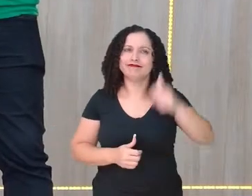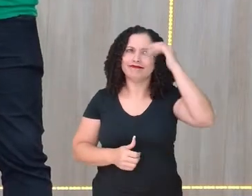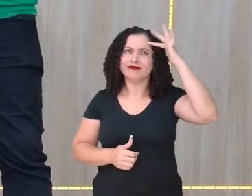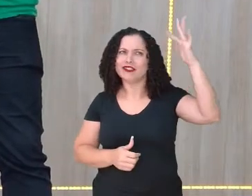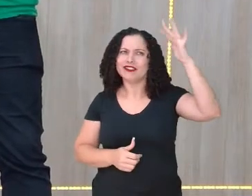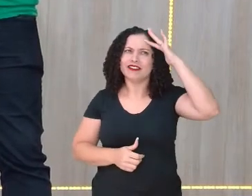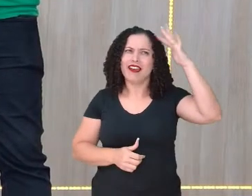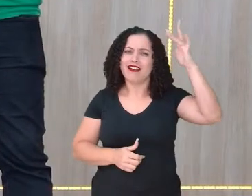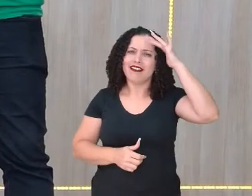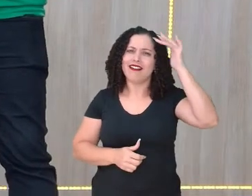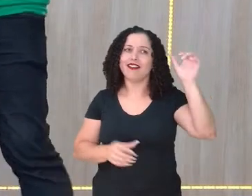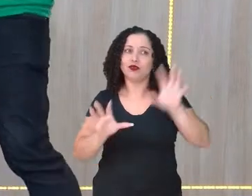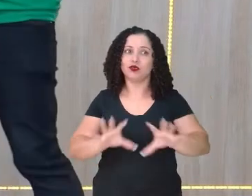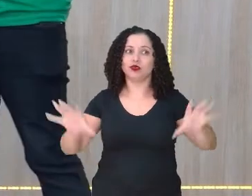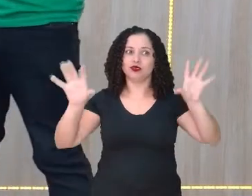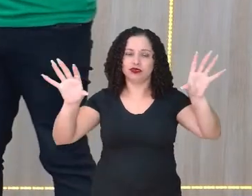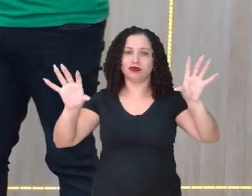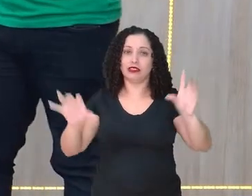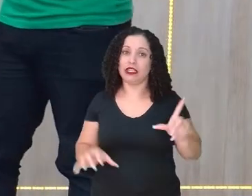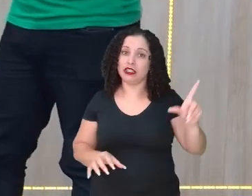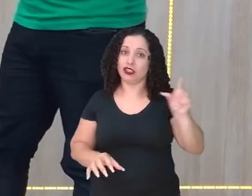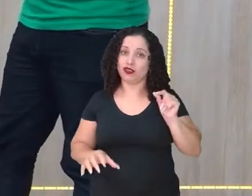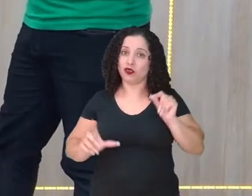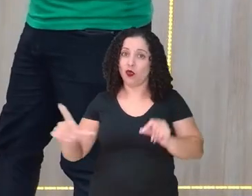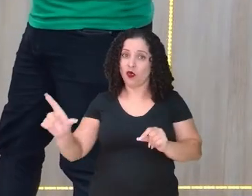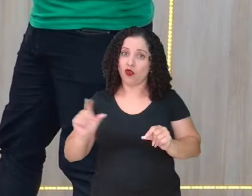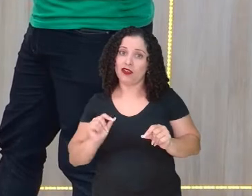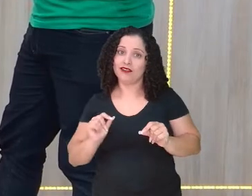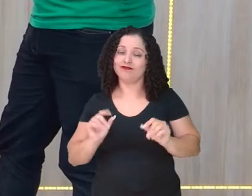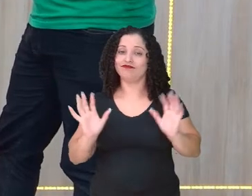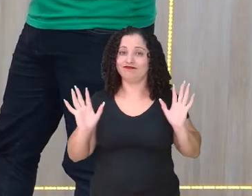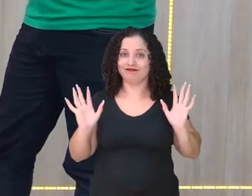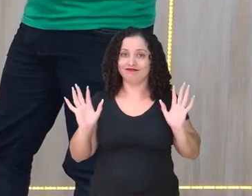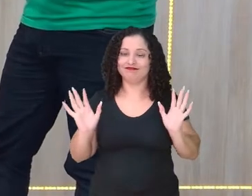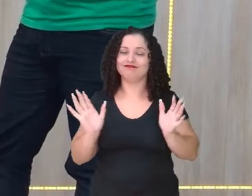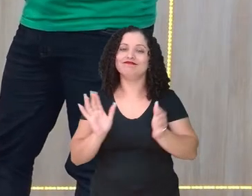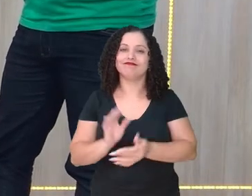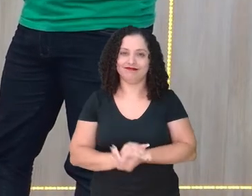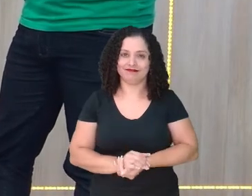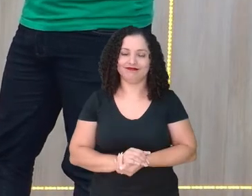será suficiente para a gente poder fazer as